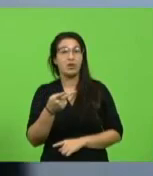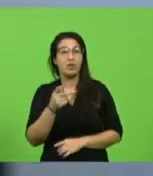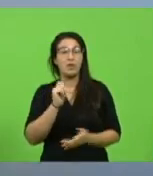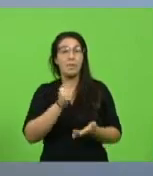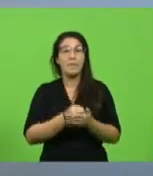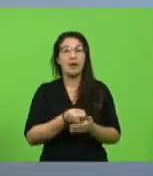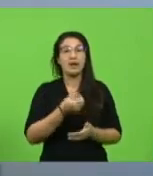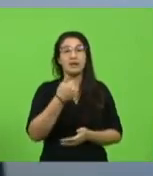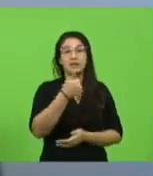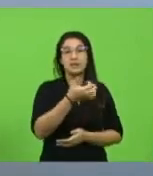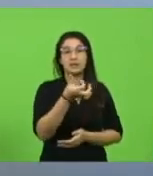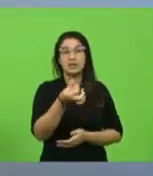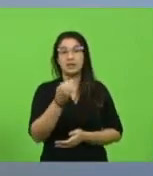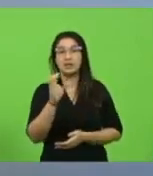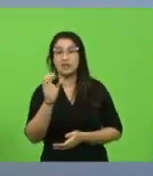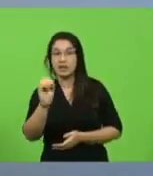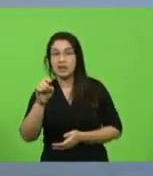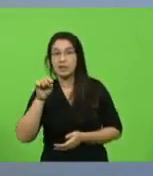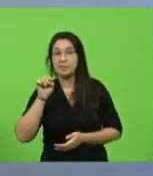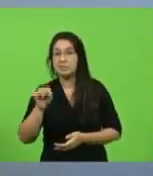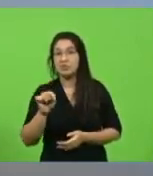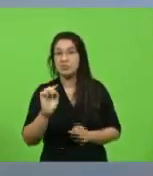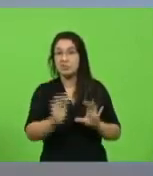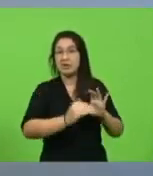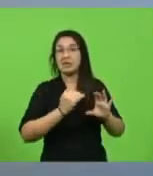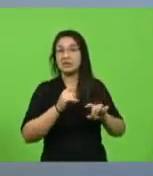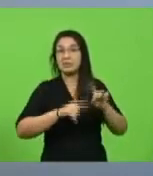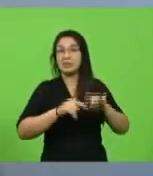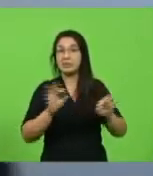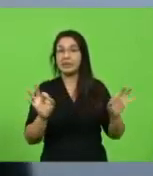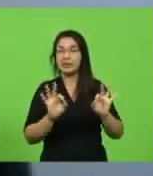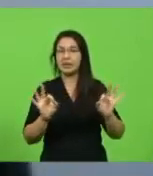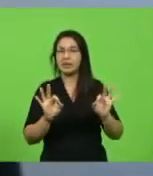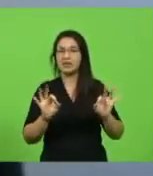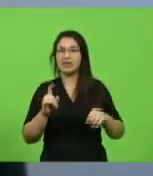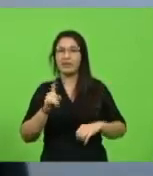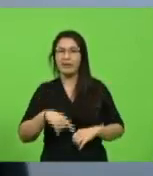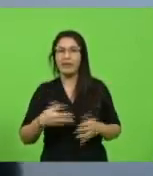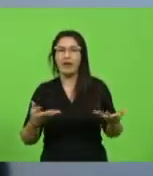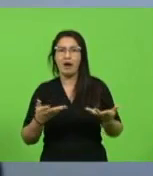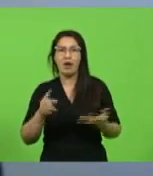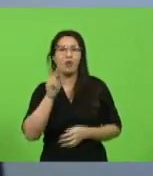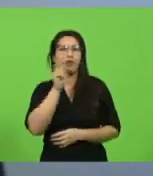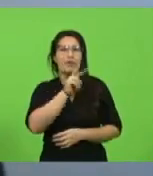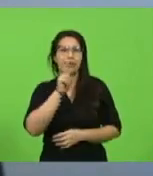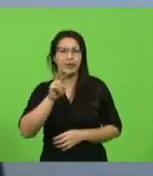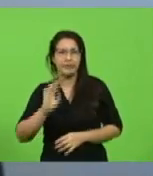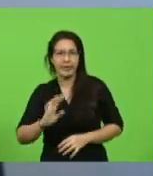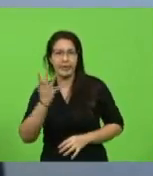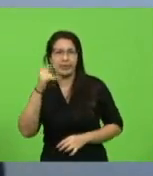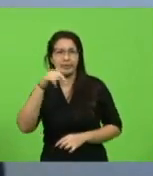mil não recebe. Que é essa situação que estamos lidando hoje em Santa Catarina.